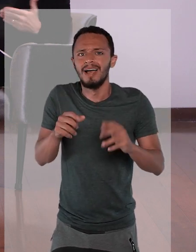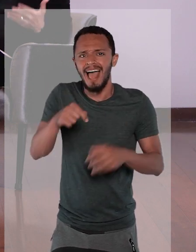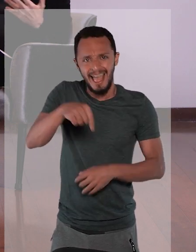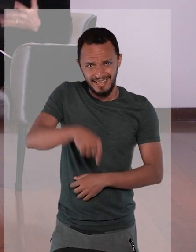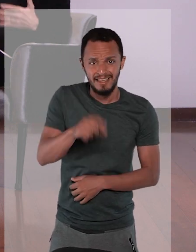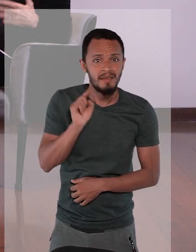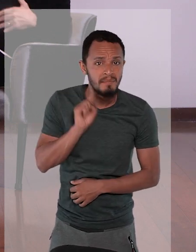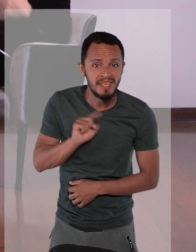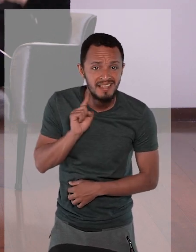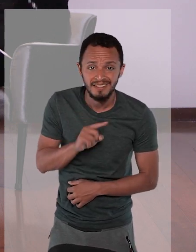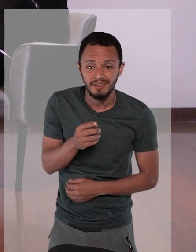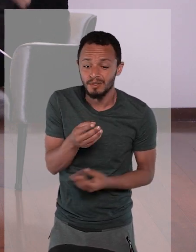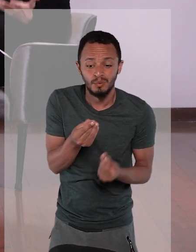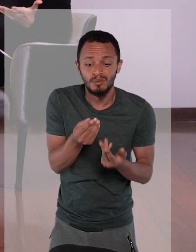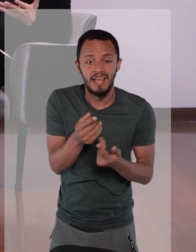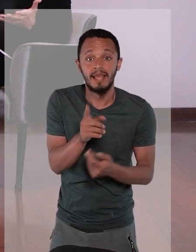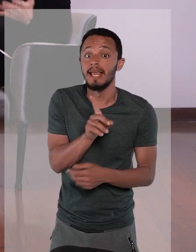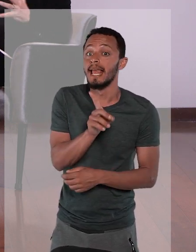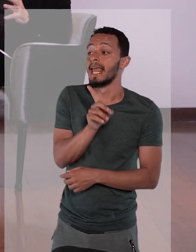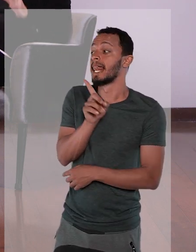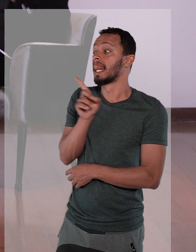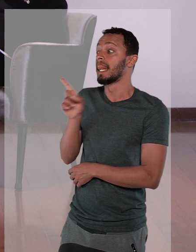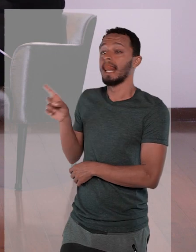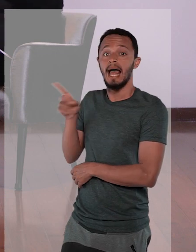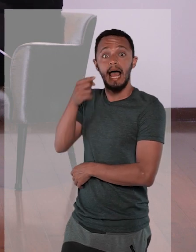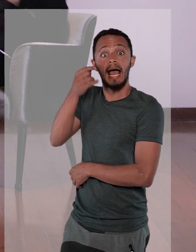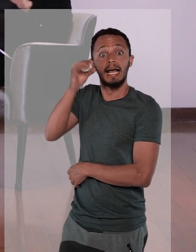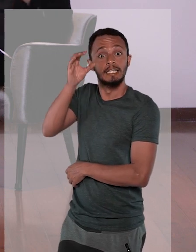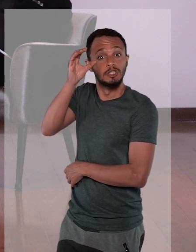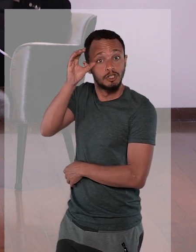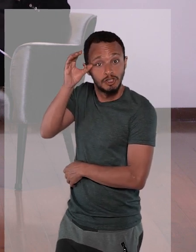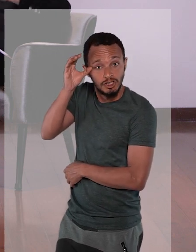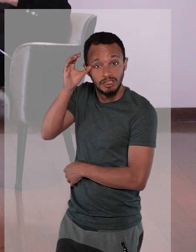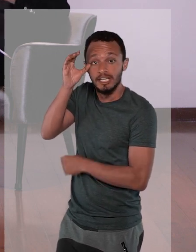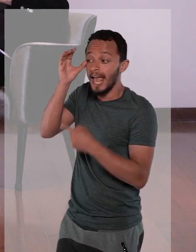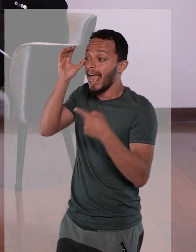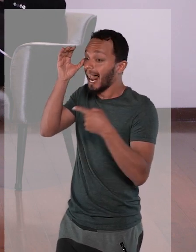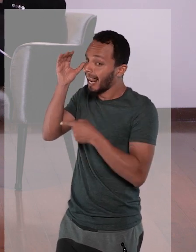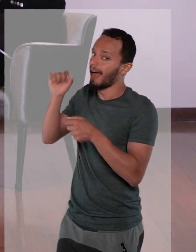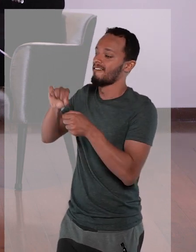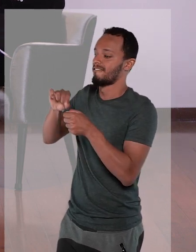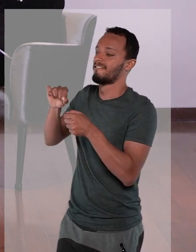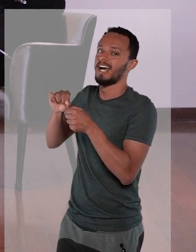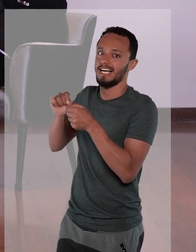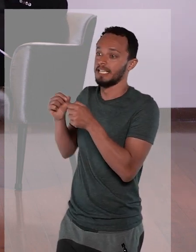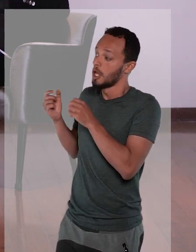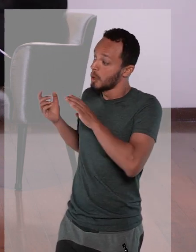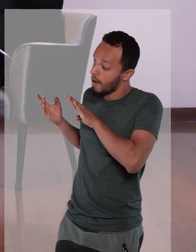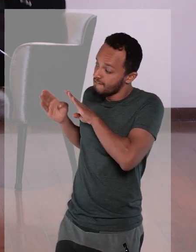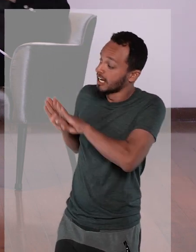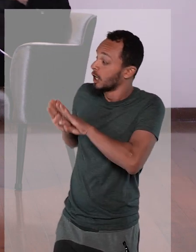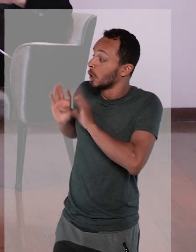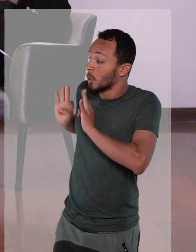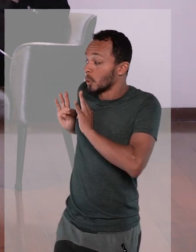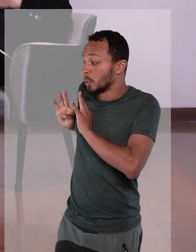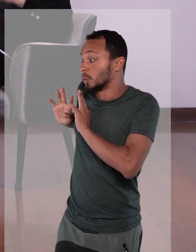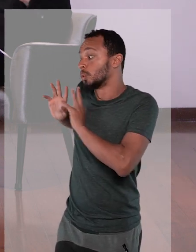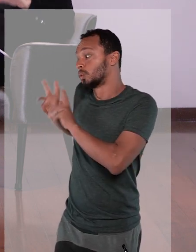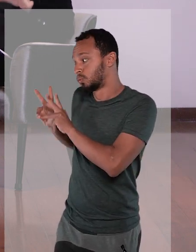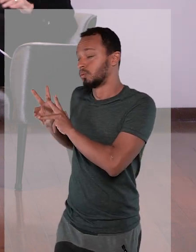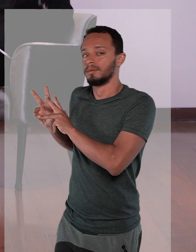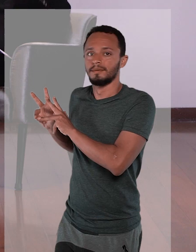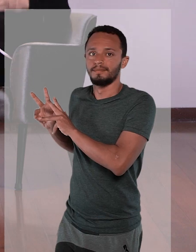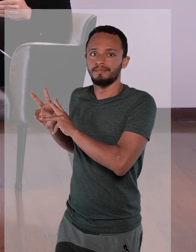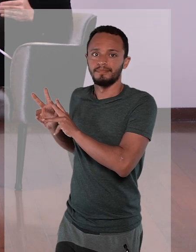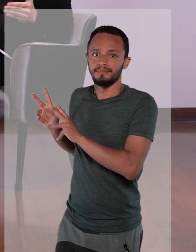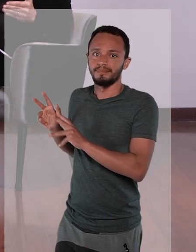né? Ou subvariantes. Né? Não é o que, se a estratégia deles está correta ou